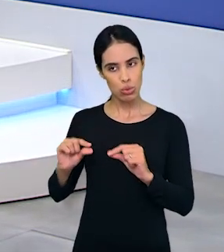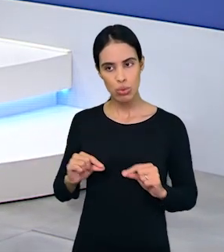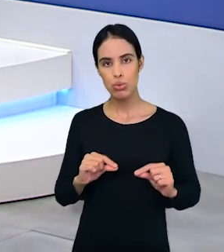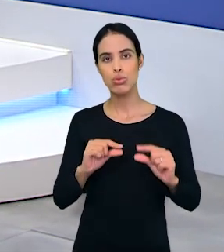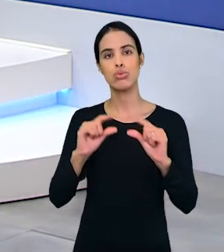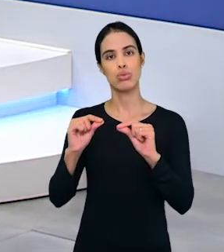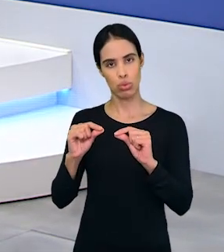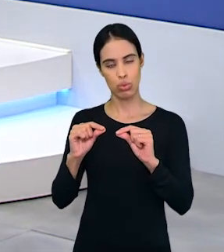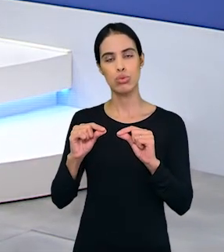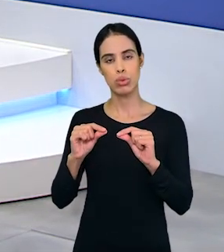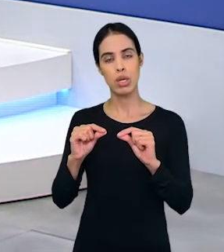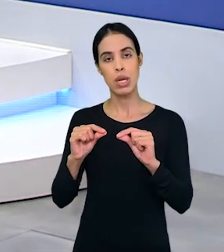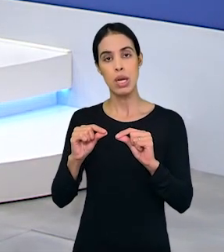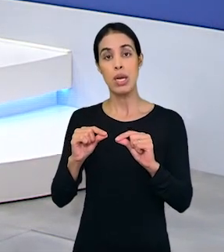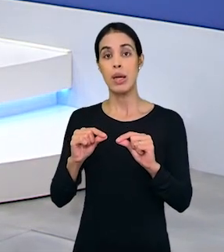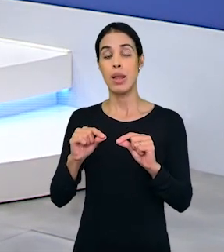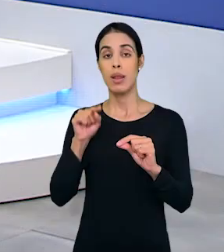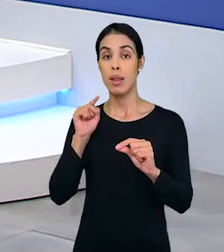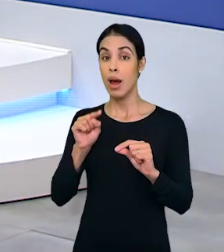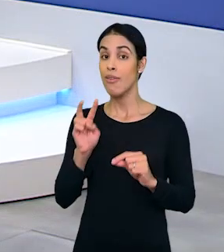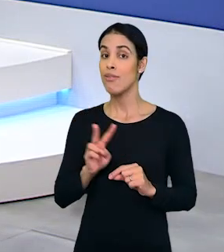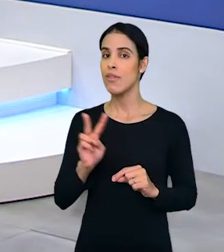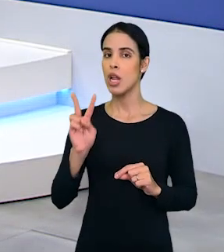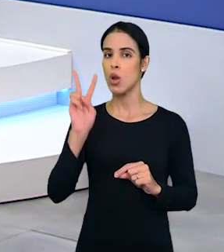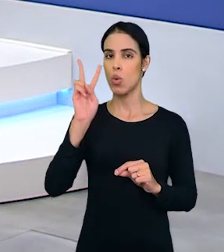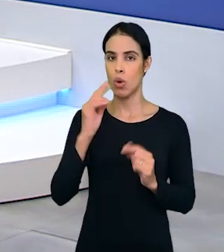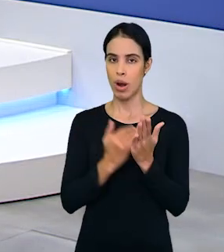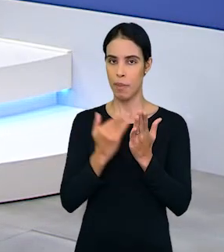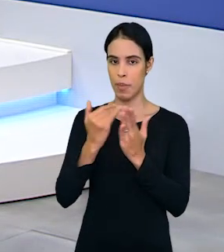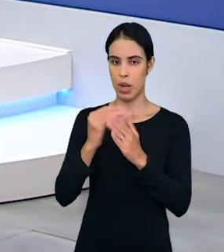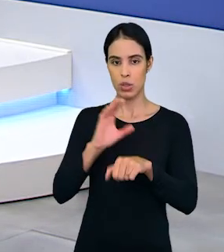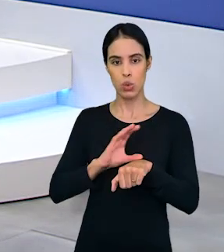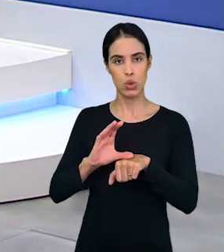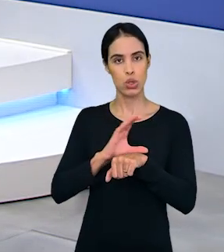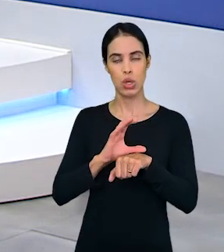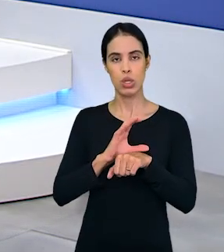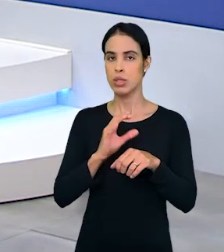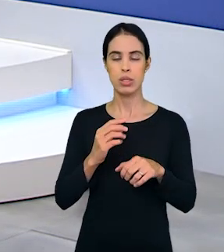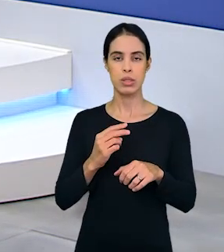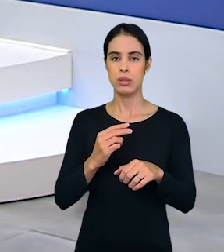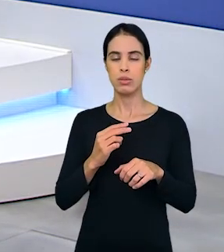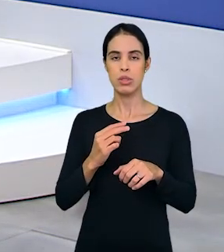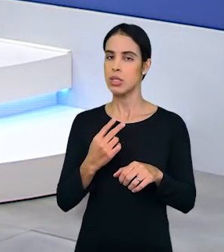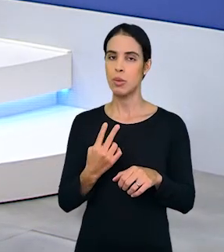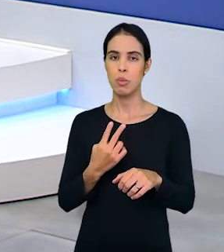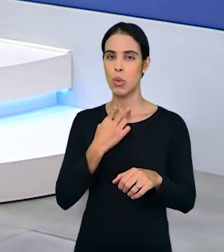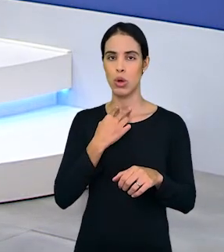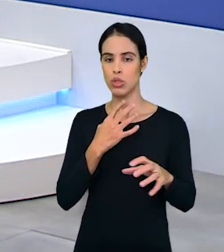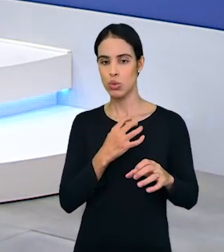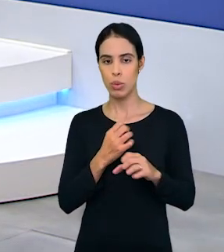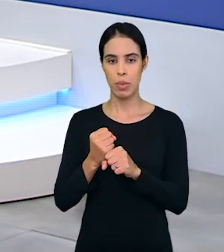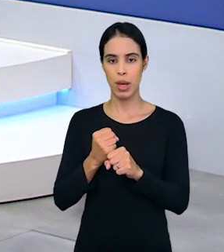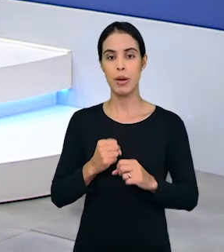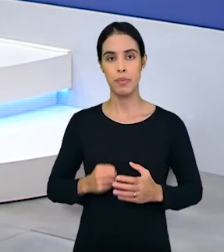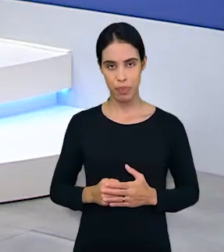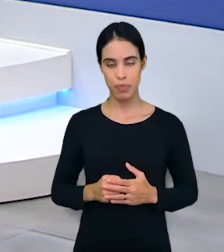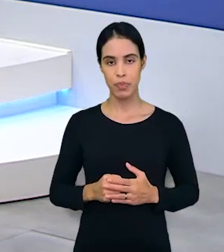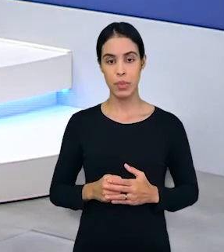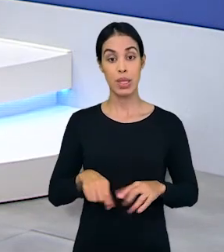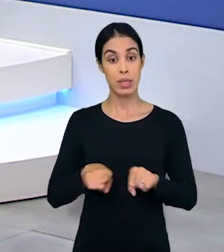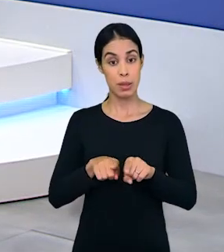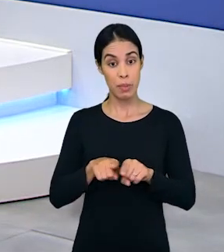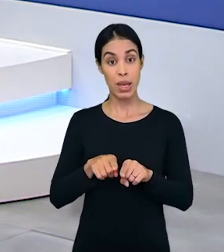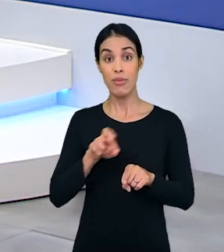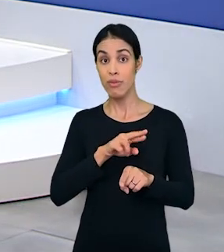o entendimento do TST, de que adicionais constitucionais não poderiam ser incluídos. O STF, porém, validou a inclusão de